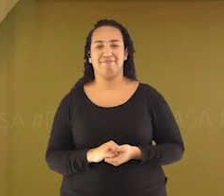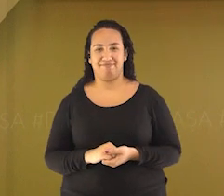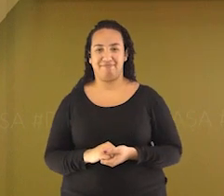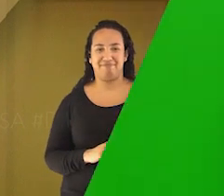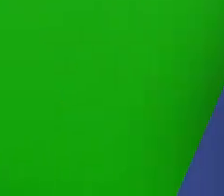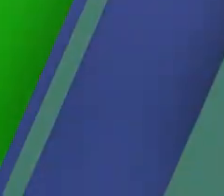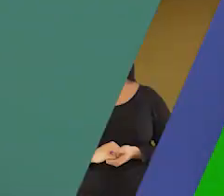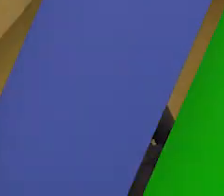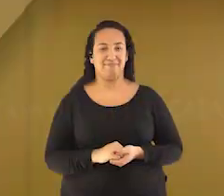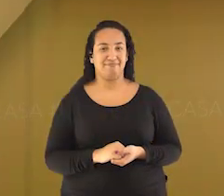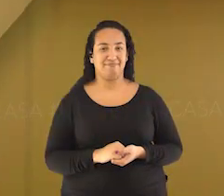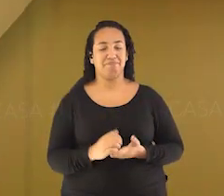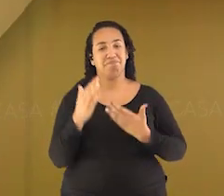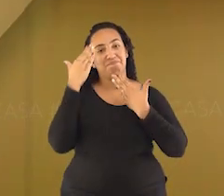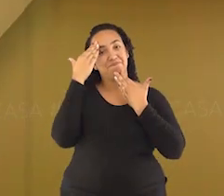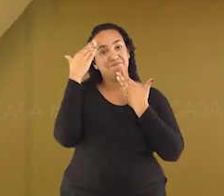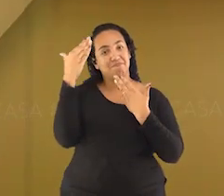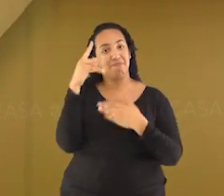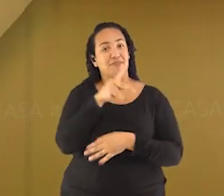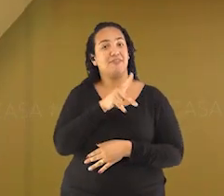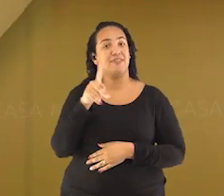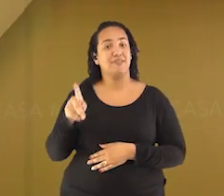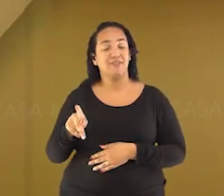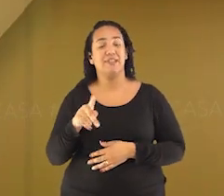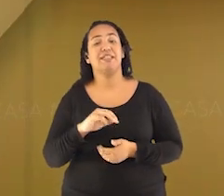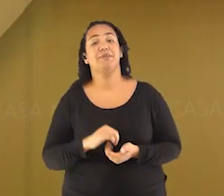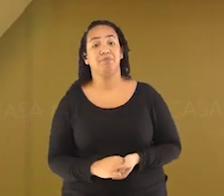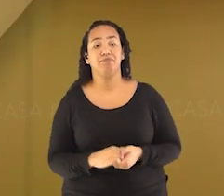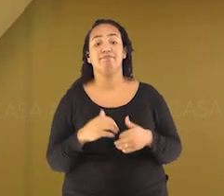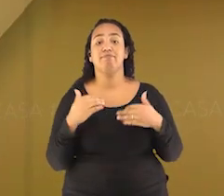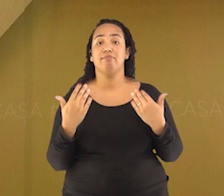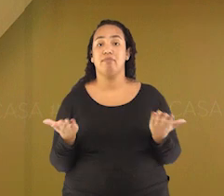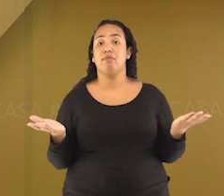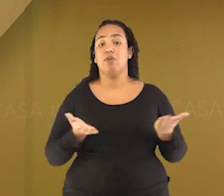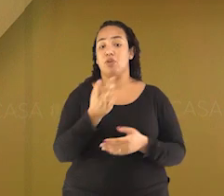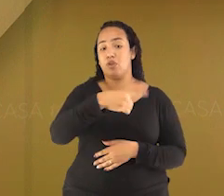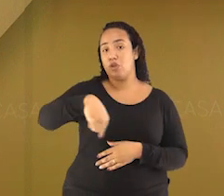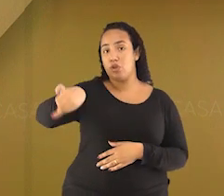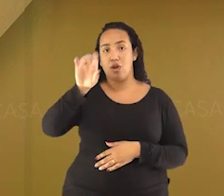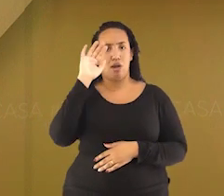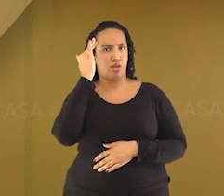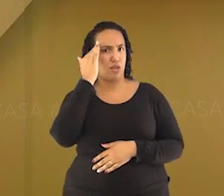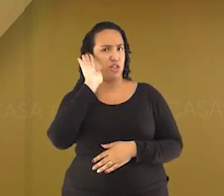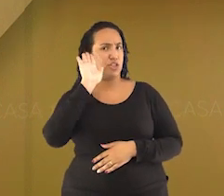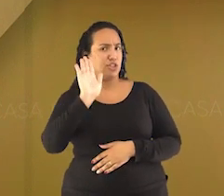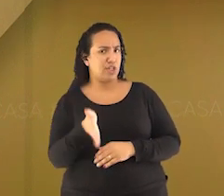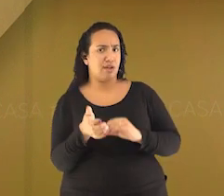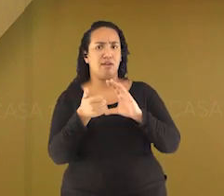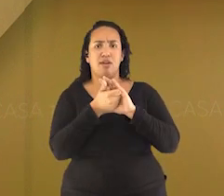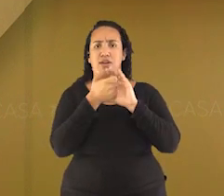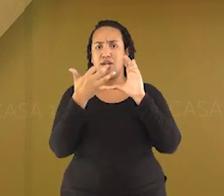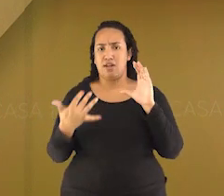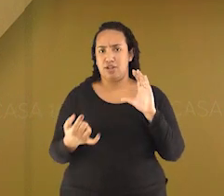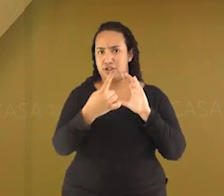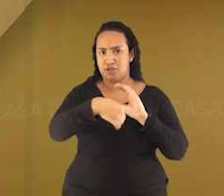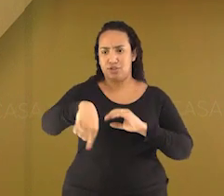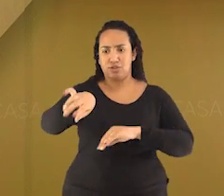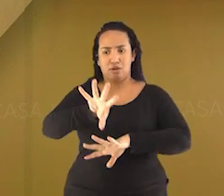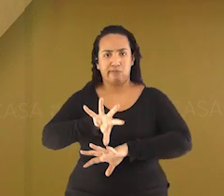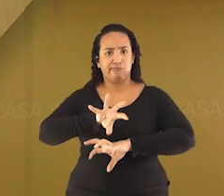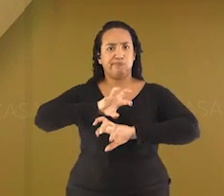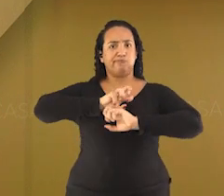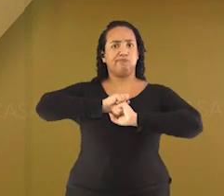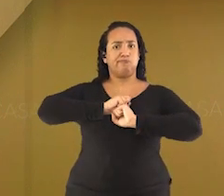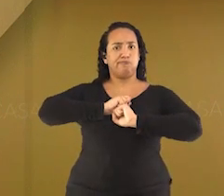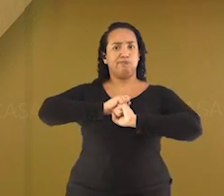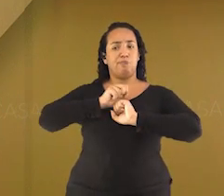Explica! Valeu, Dani. Muito obrigado. Bom, gente, então a gente já entendeu que as características que recebemos e